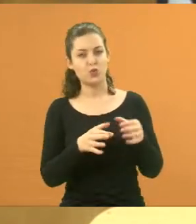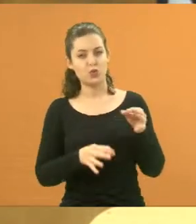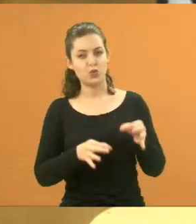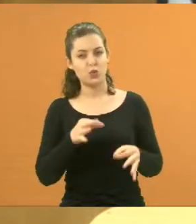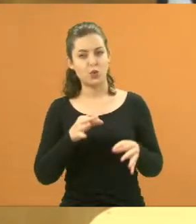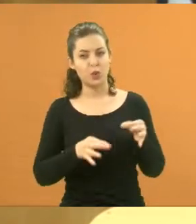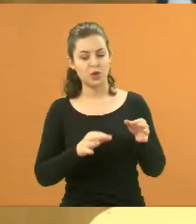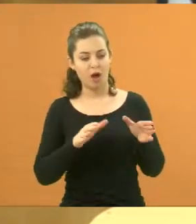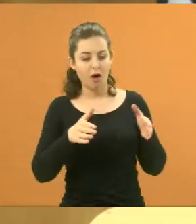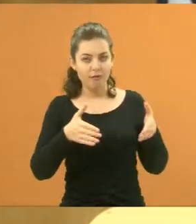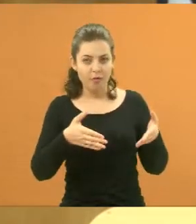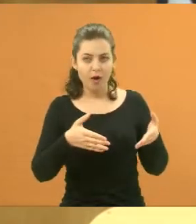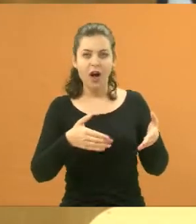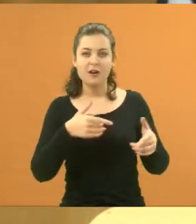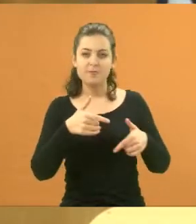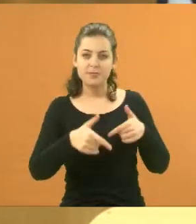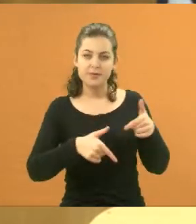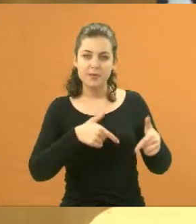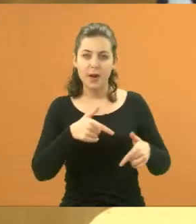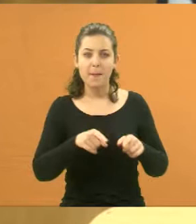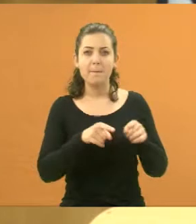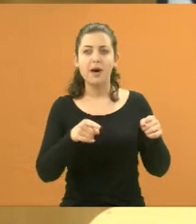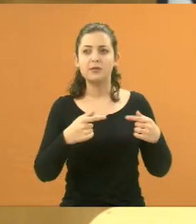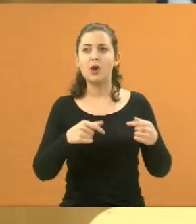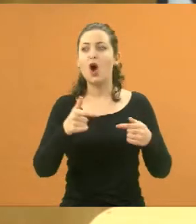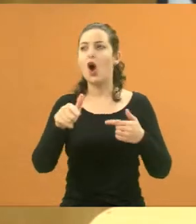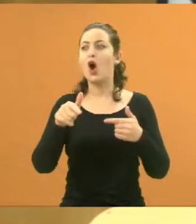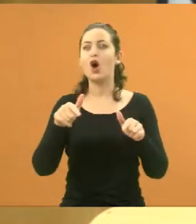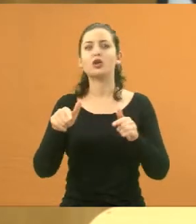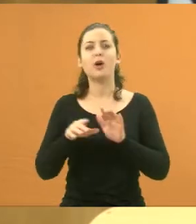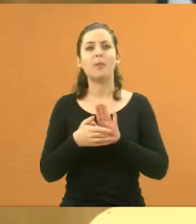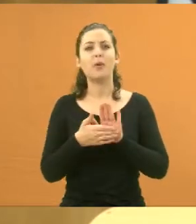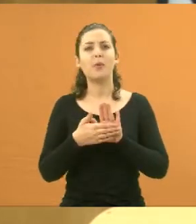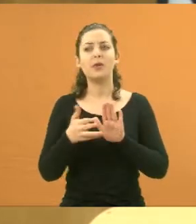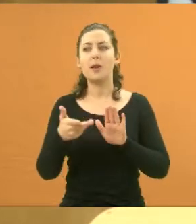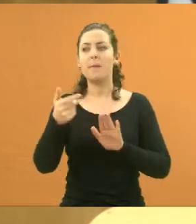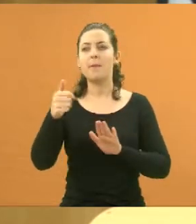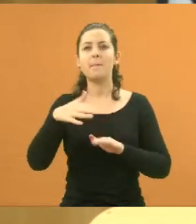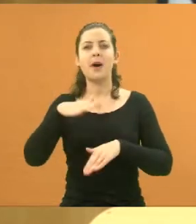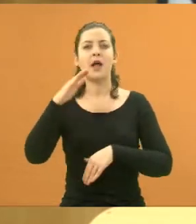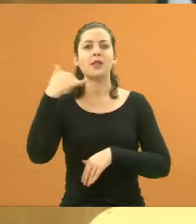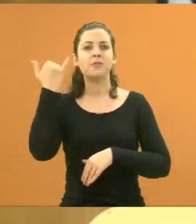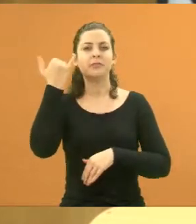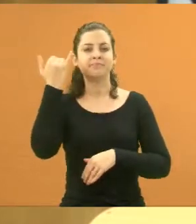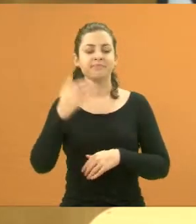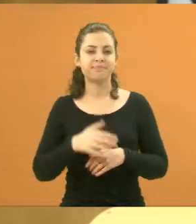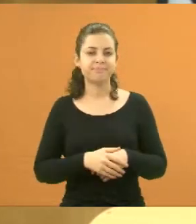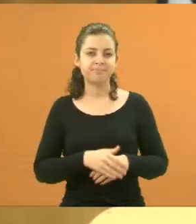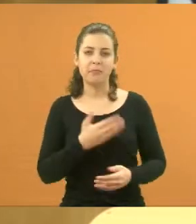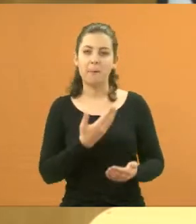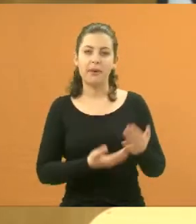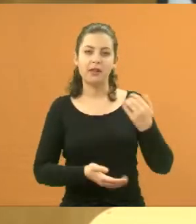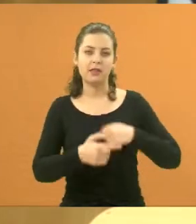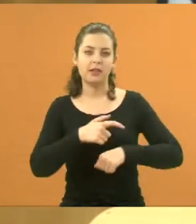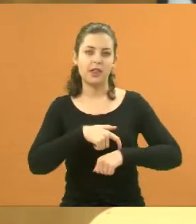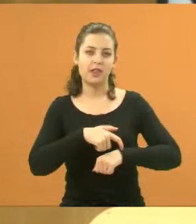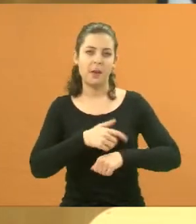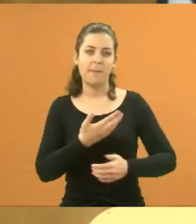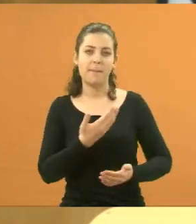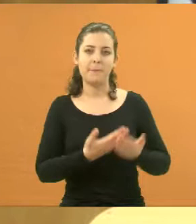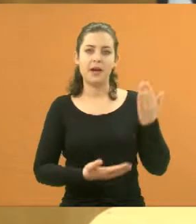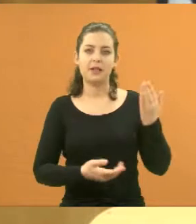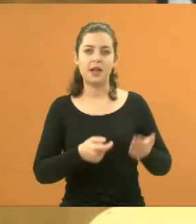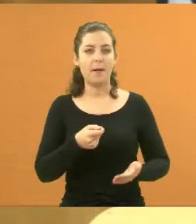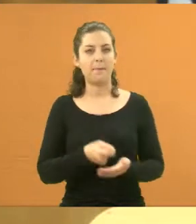situação, quando deveriam se debruçar em cima de outros projetos muito importantes para a nossa cidade. Então, é quase que um tempo perdido, porque as pessoas não